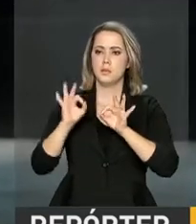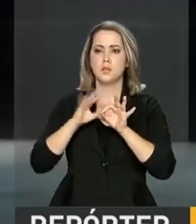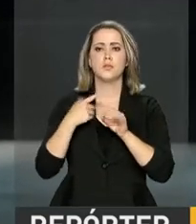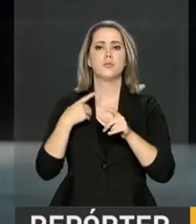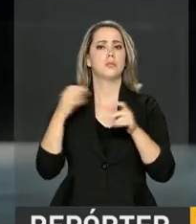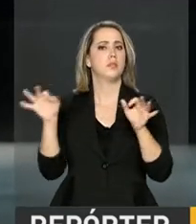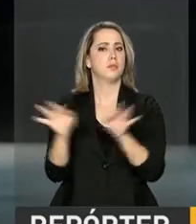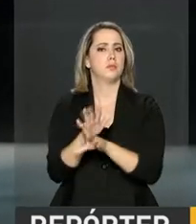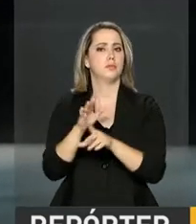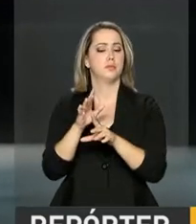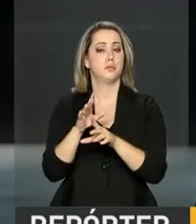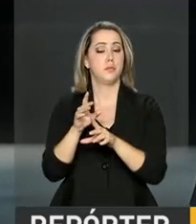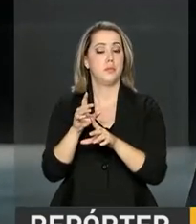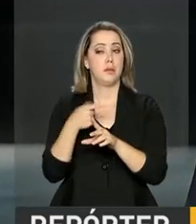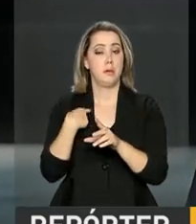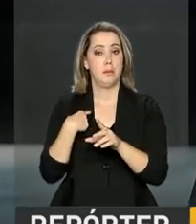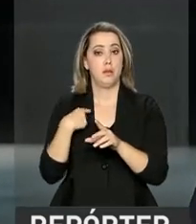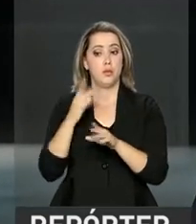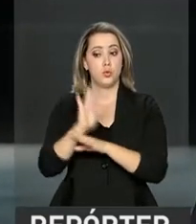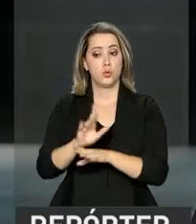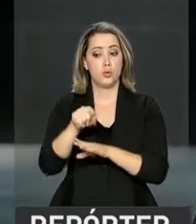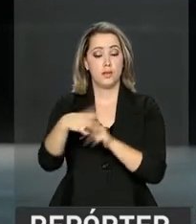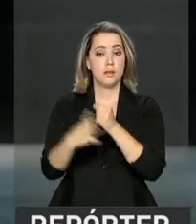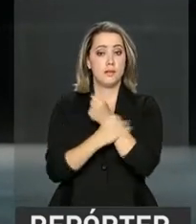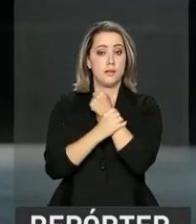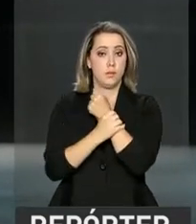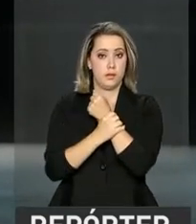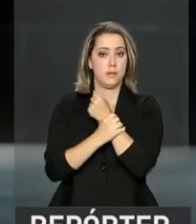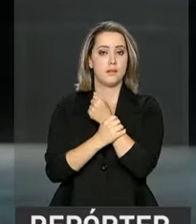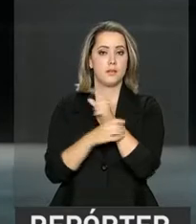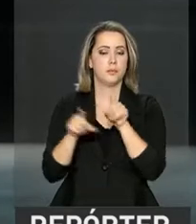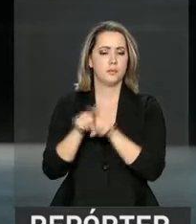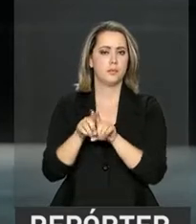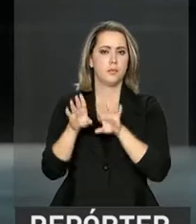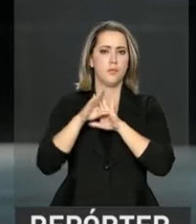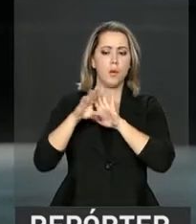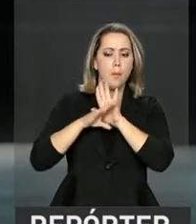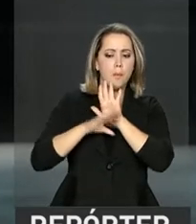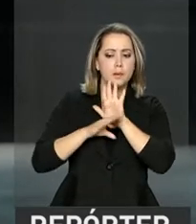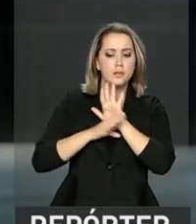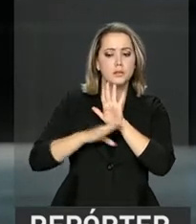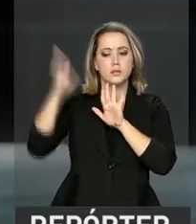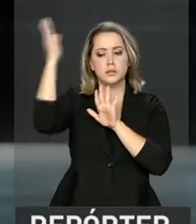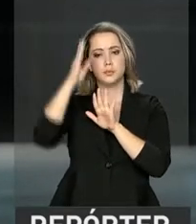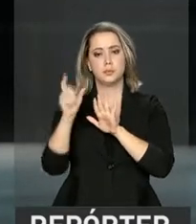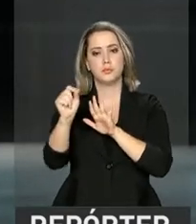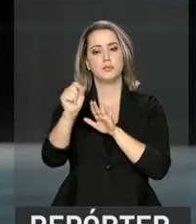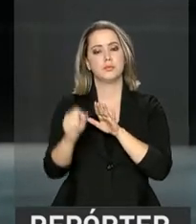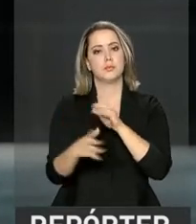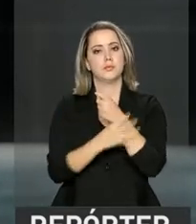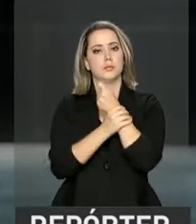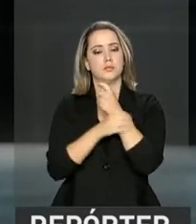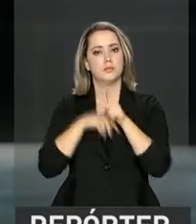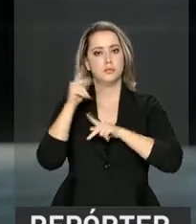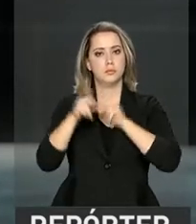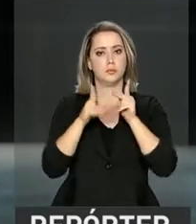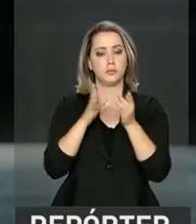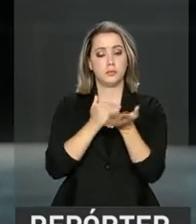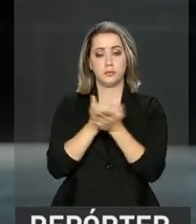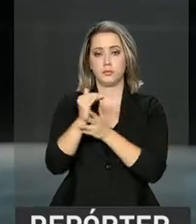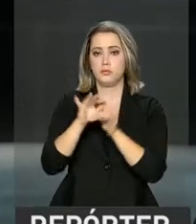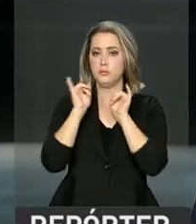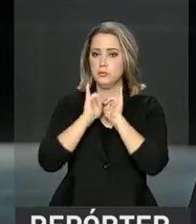a questão da segurança pública tem como plano de fundo o Plano Nacional de Segurança Pública, que foi lançado no começo do